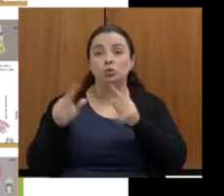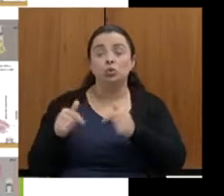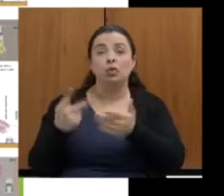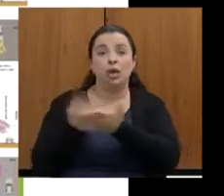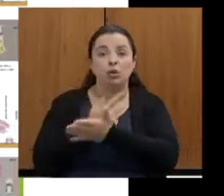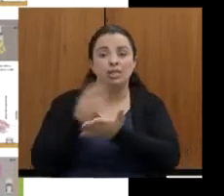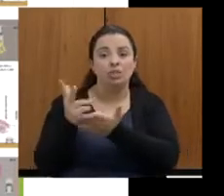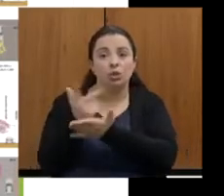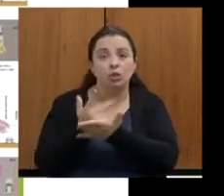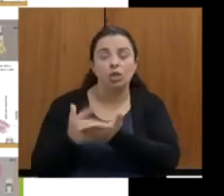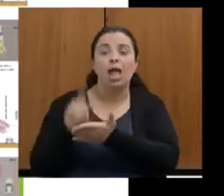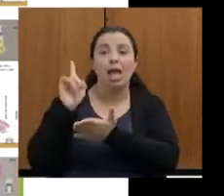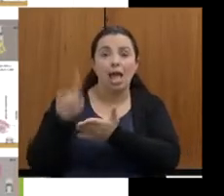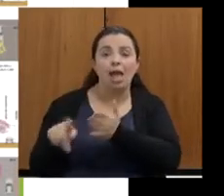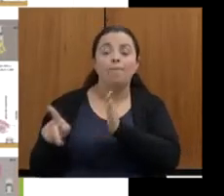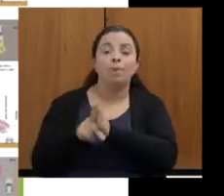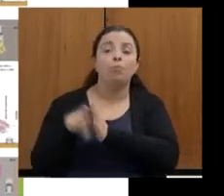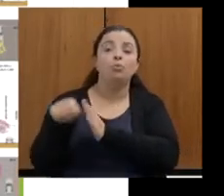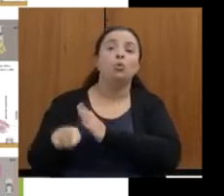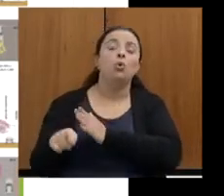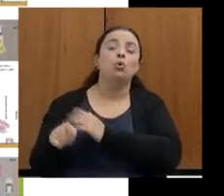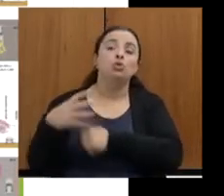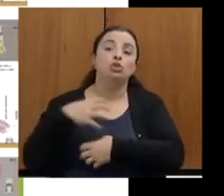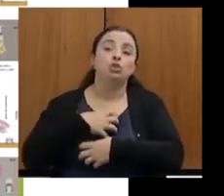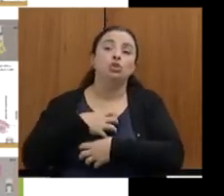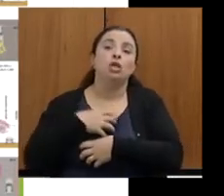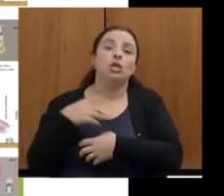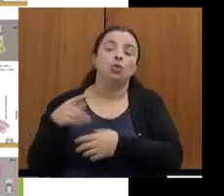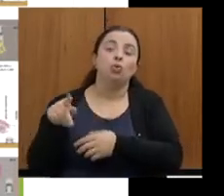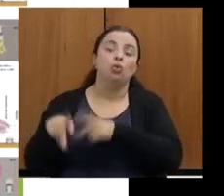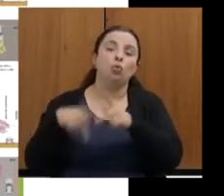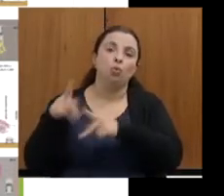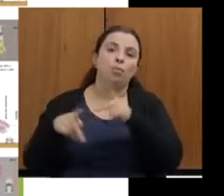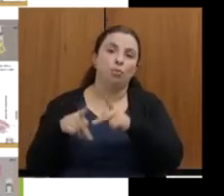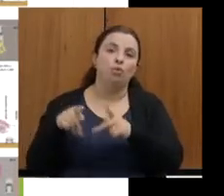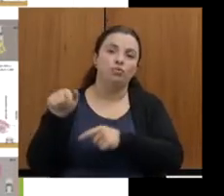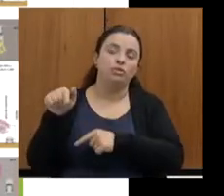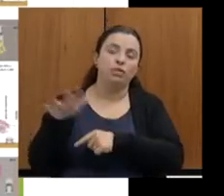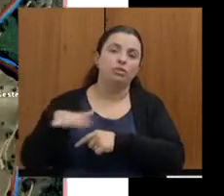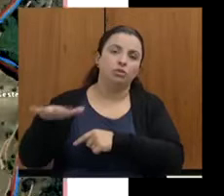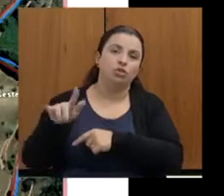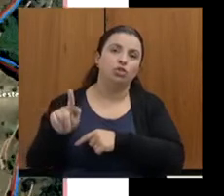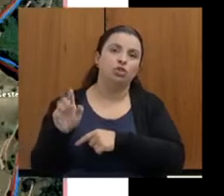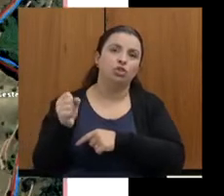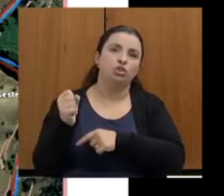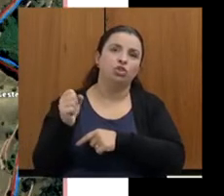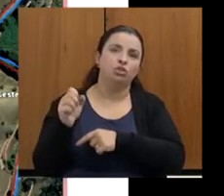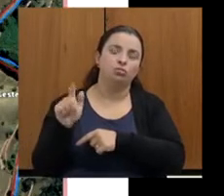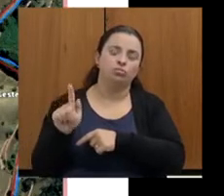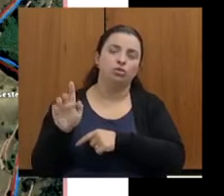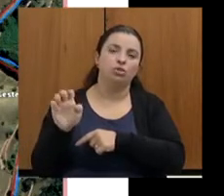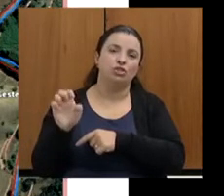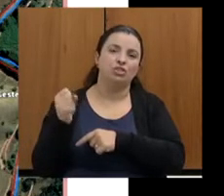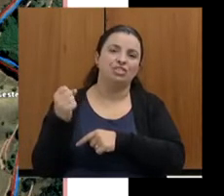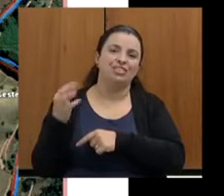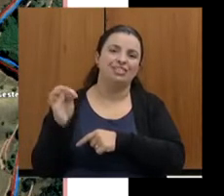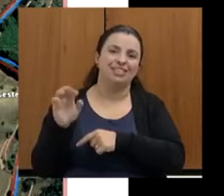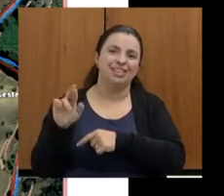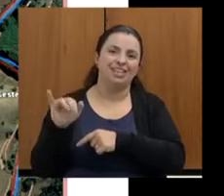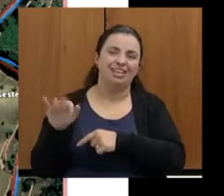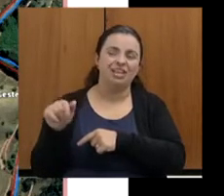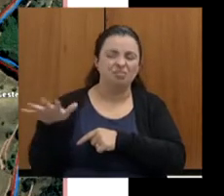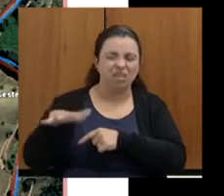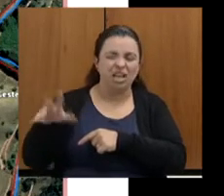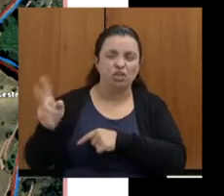povo foi desenho do povo foi do jeito que pessoal de Gesteira construiu pode passar já tô finalizando tá gente também já tá